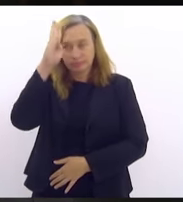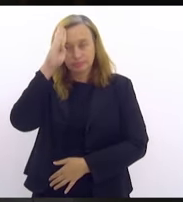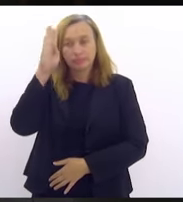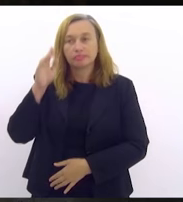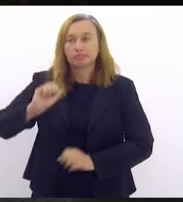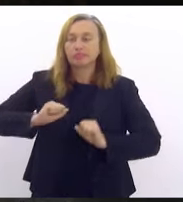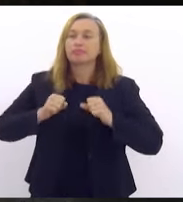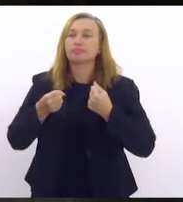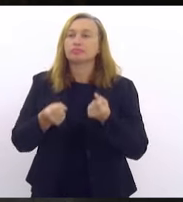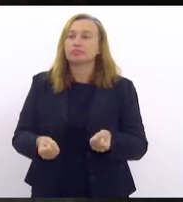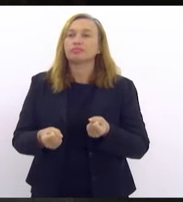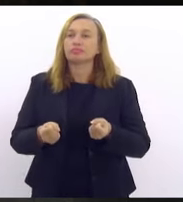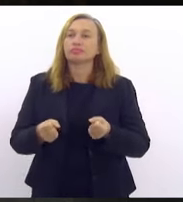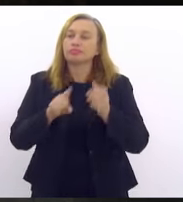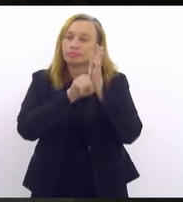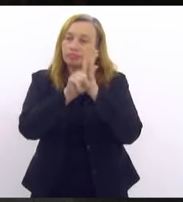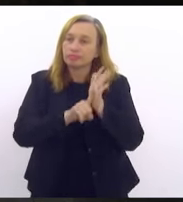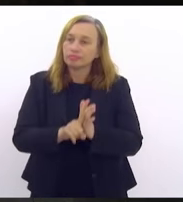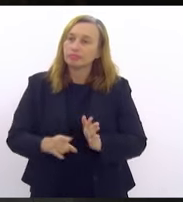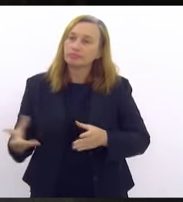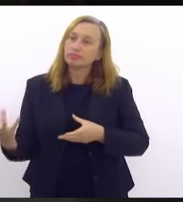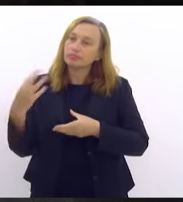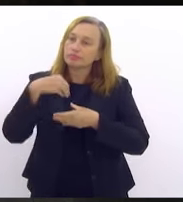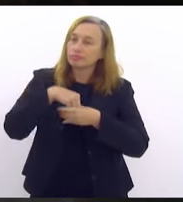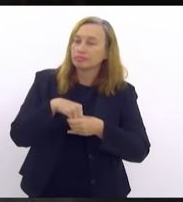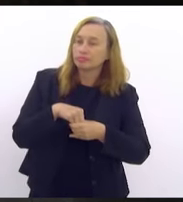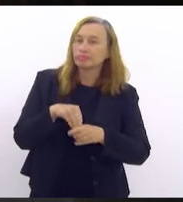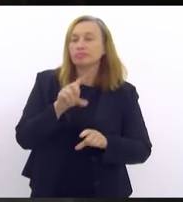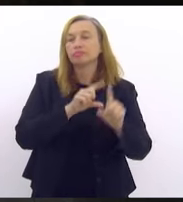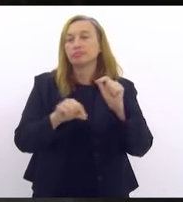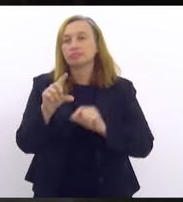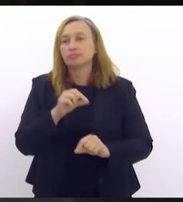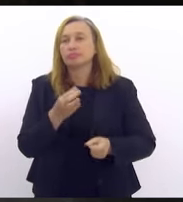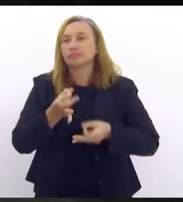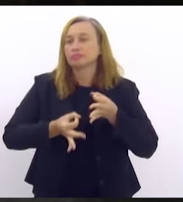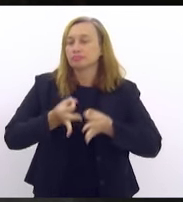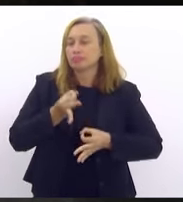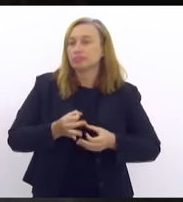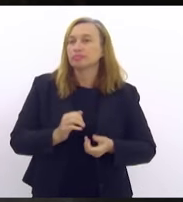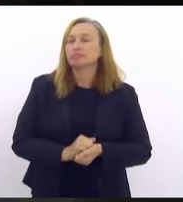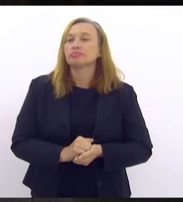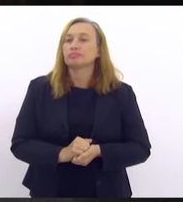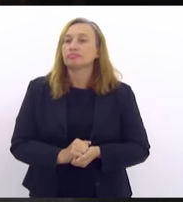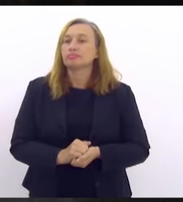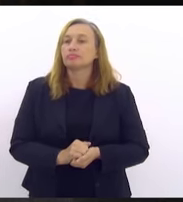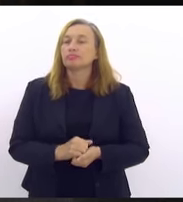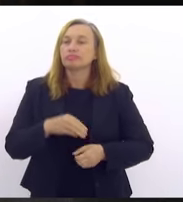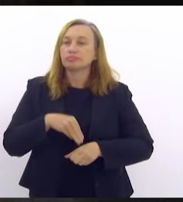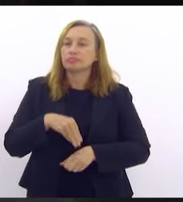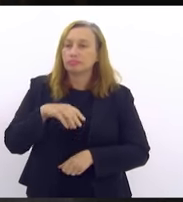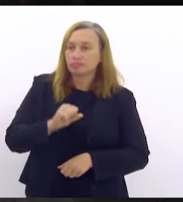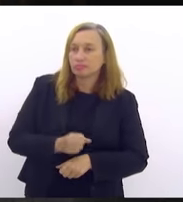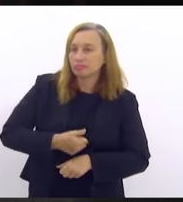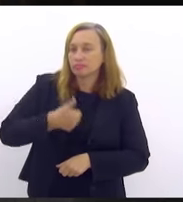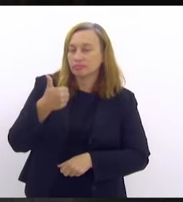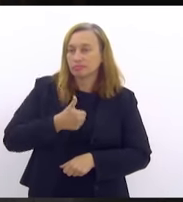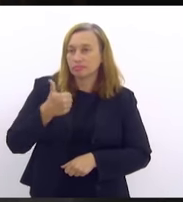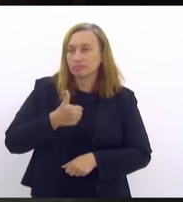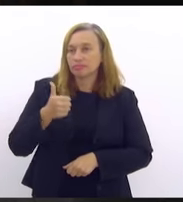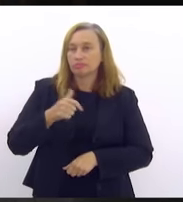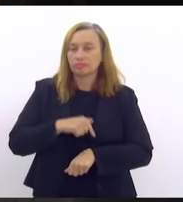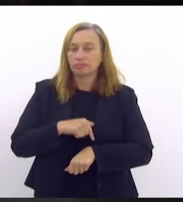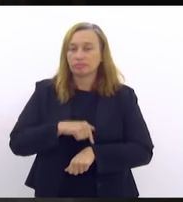esforço de pesquisa para dentro de suas decisões judiciais tanto na magistratura de primeira instância que